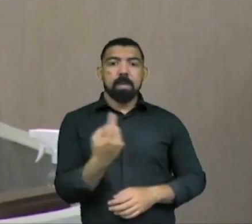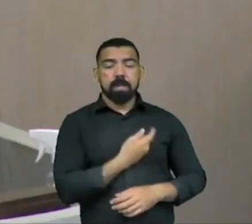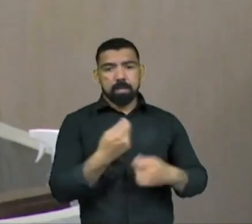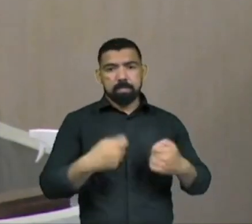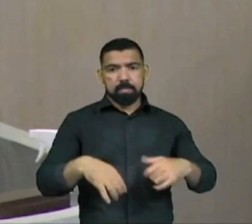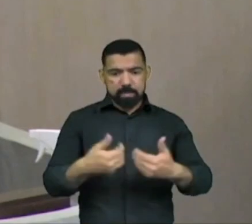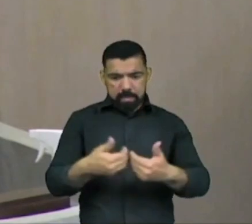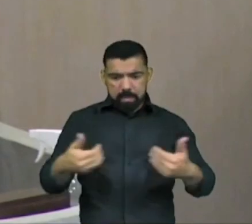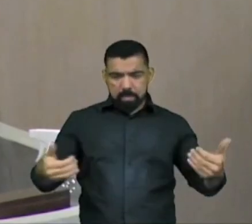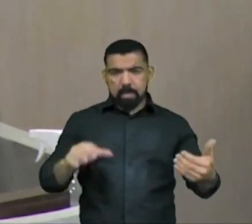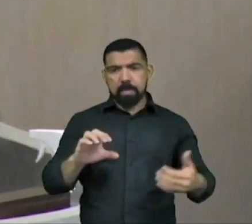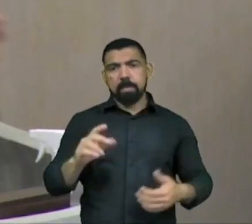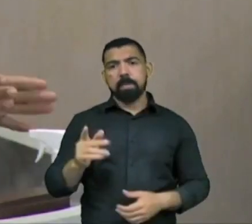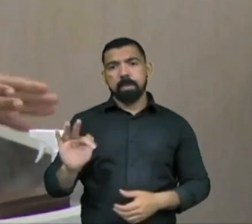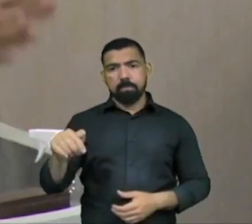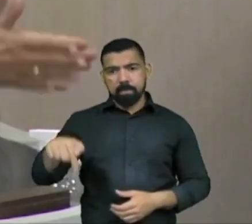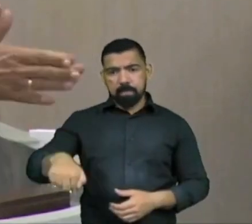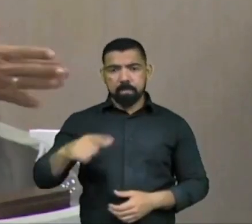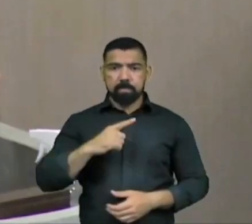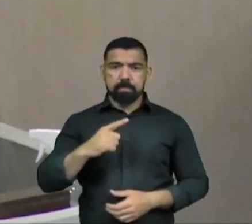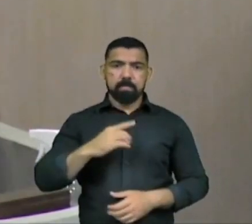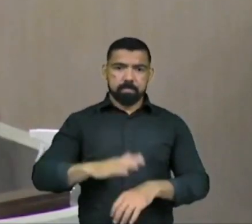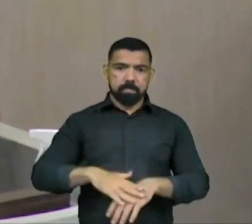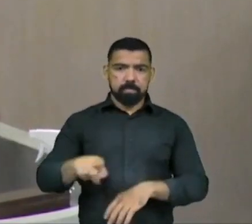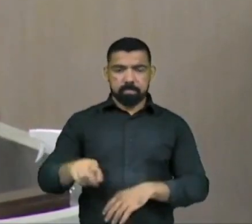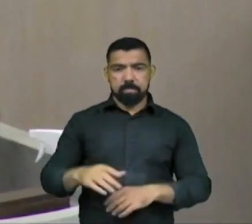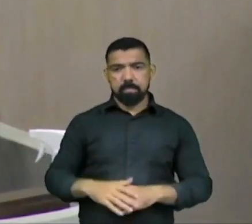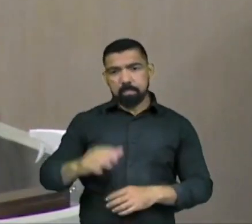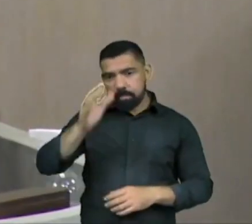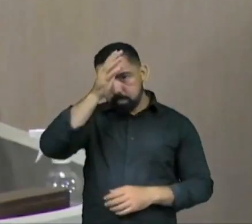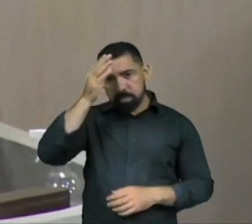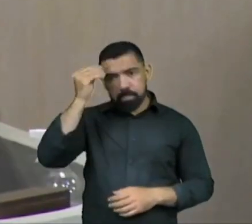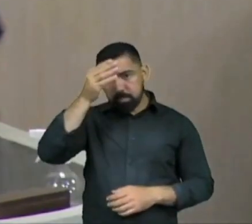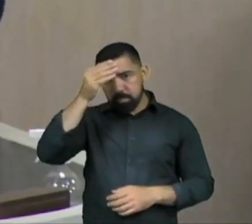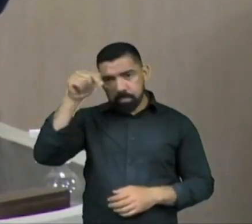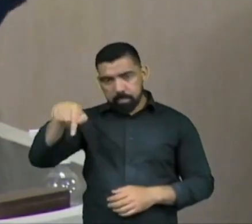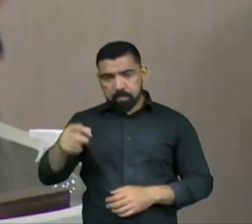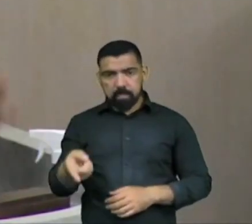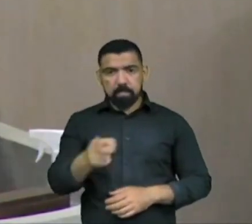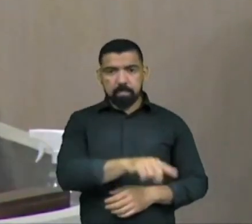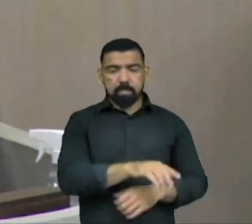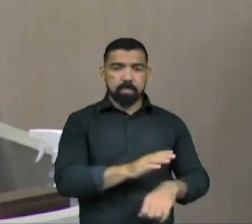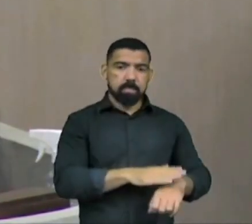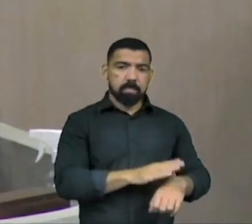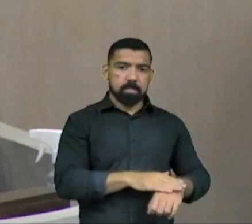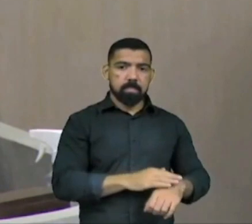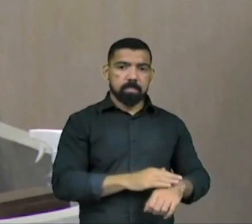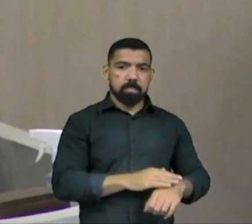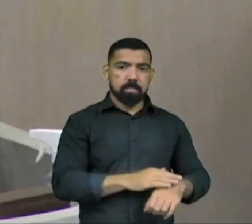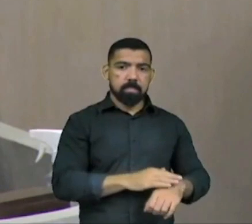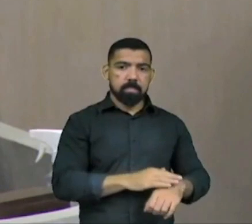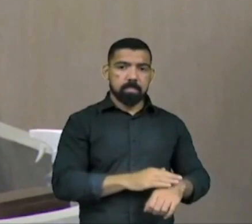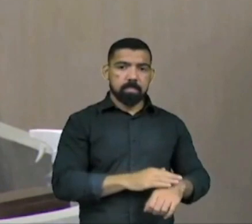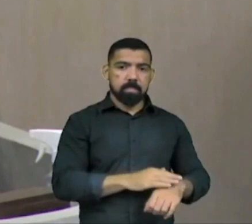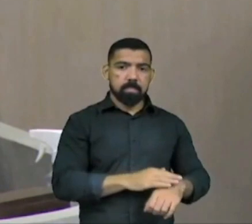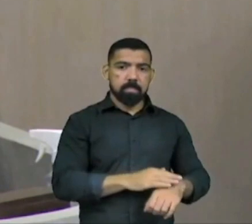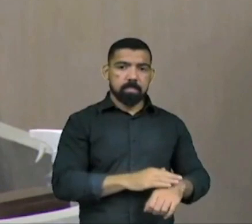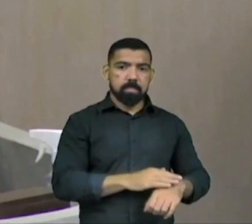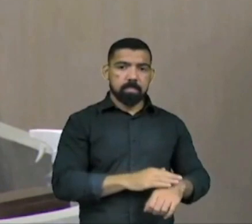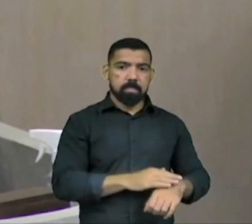CPFs aqui. O CPF do senhor Camilo Santana do CPF do senhor Elmano de Freitas.